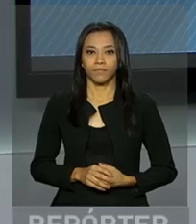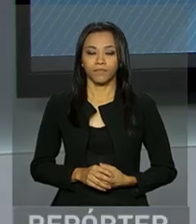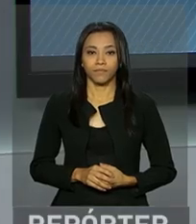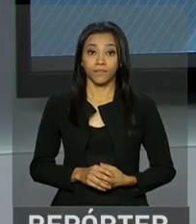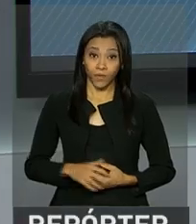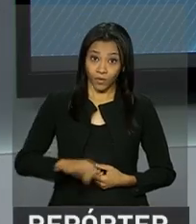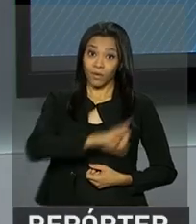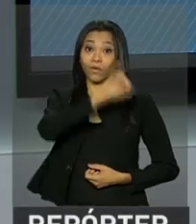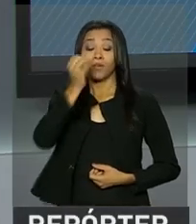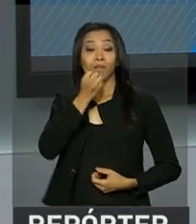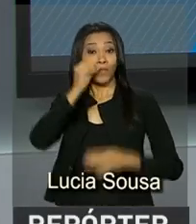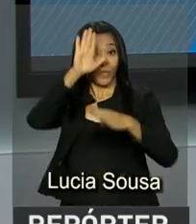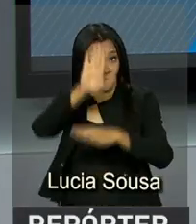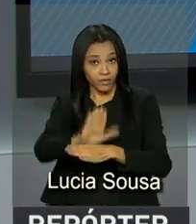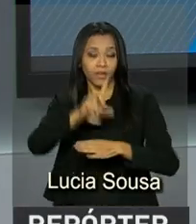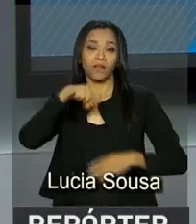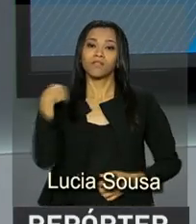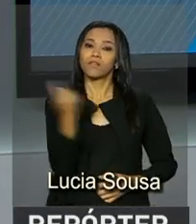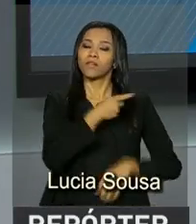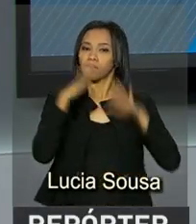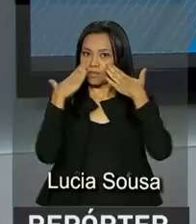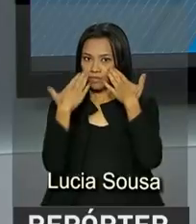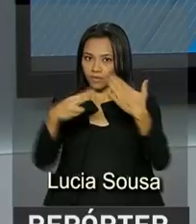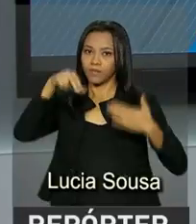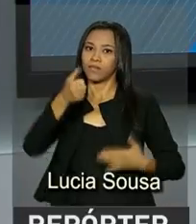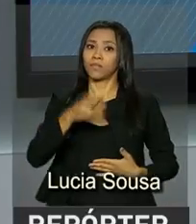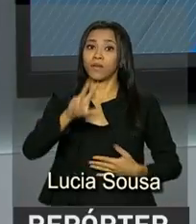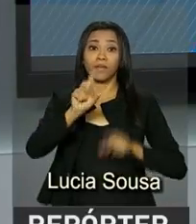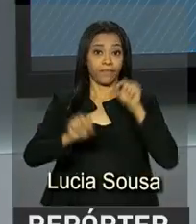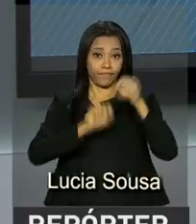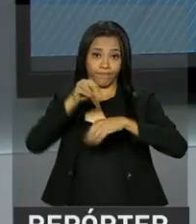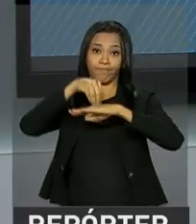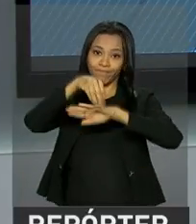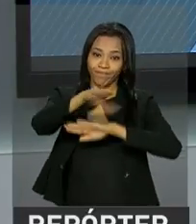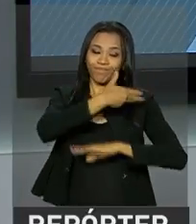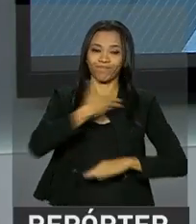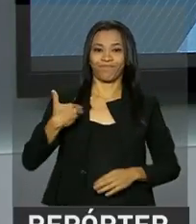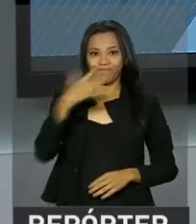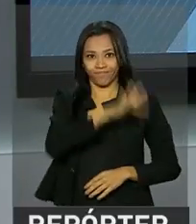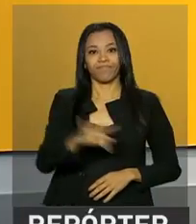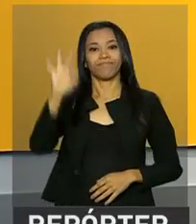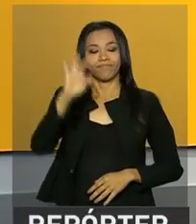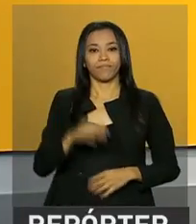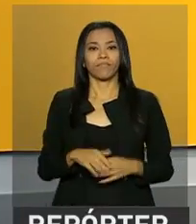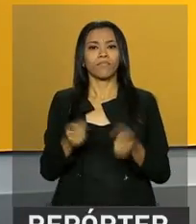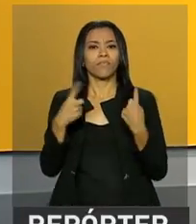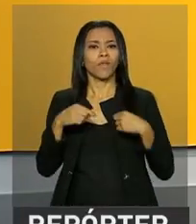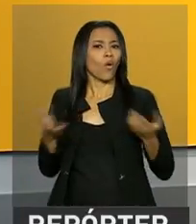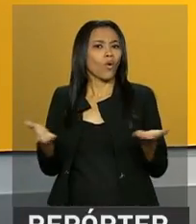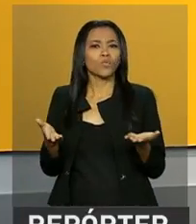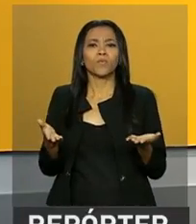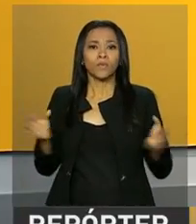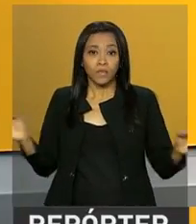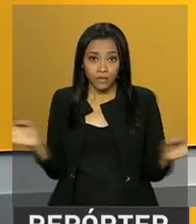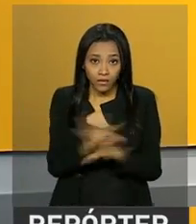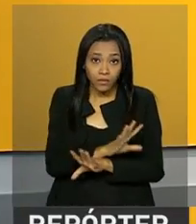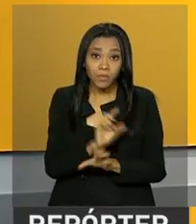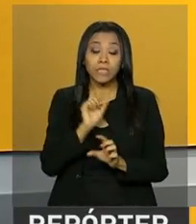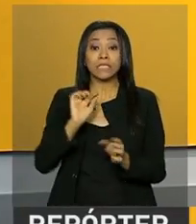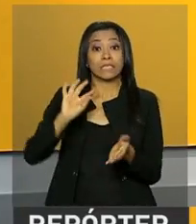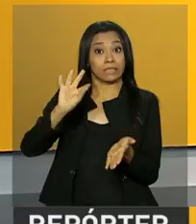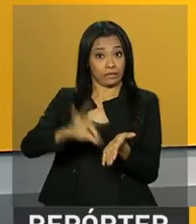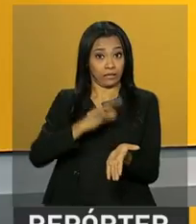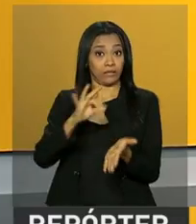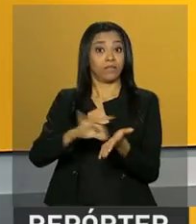olá boa tarde estamos de volta com repórter nbr e as notícias do governo federal termina hoje o prazo de inscrição